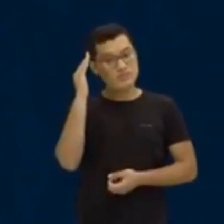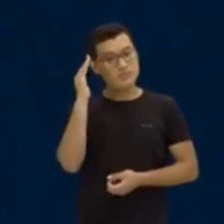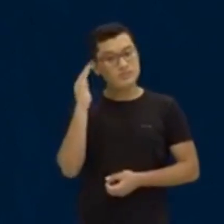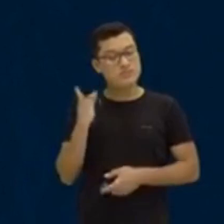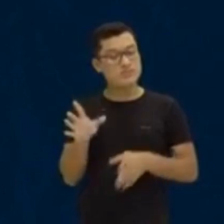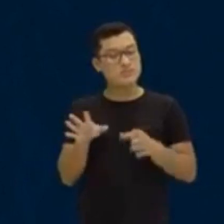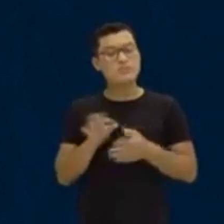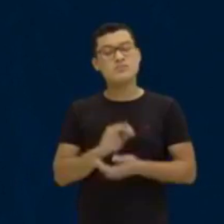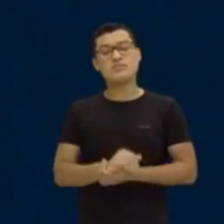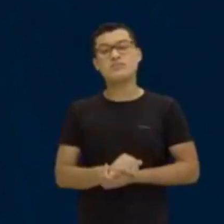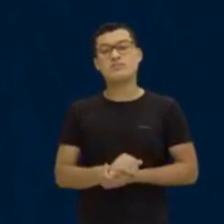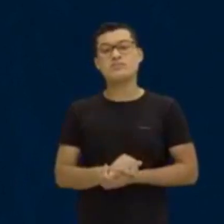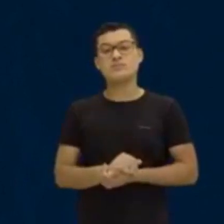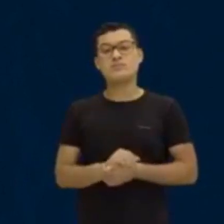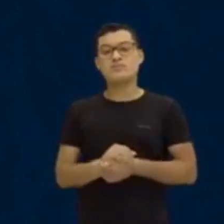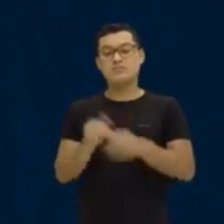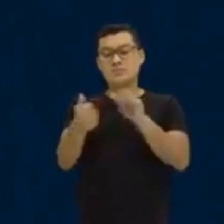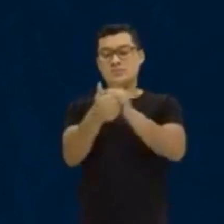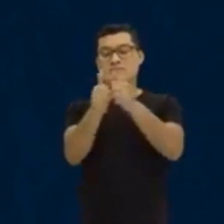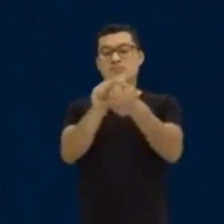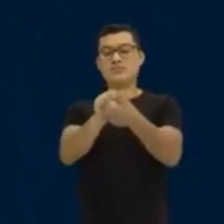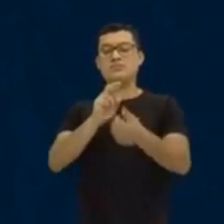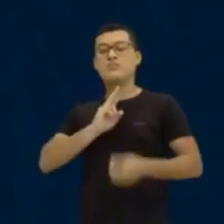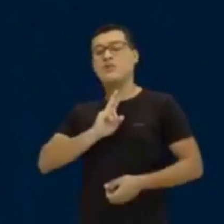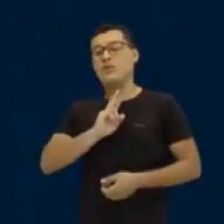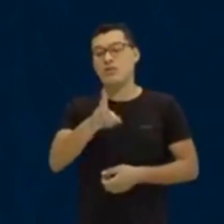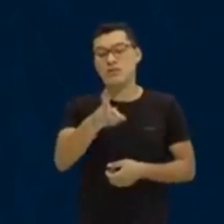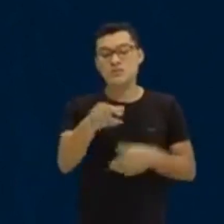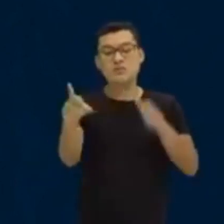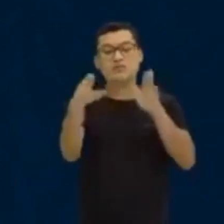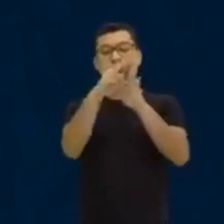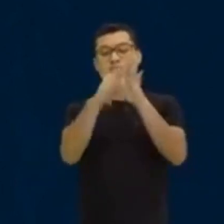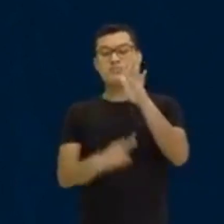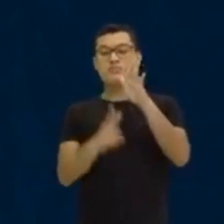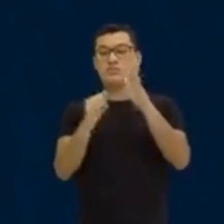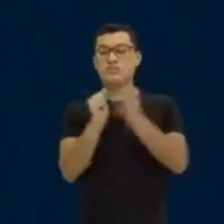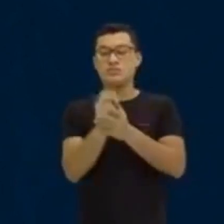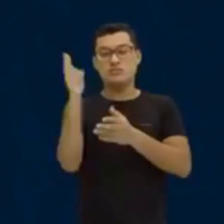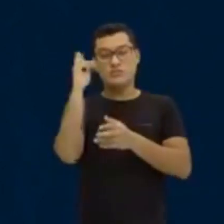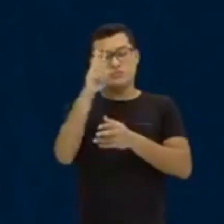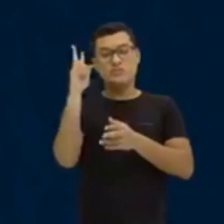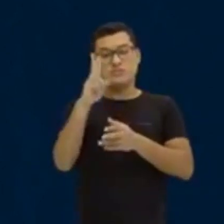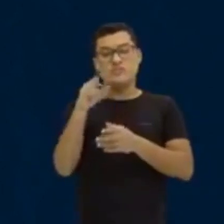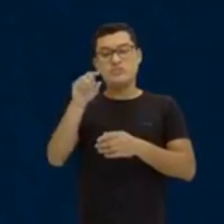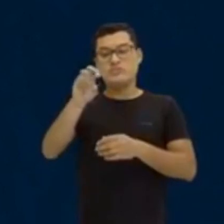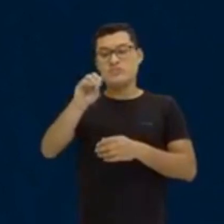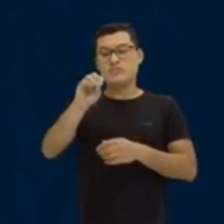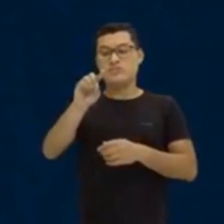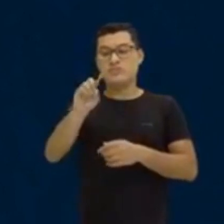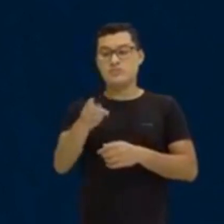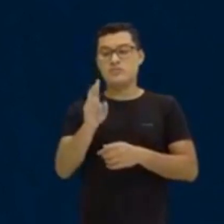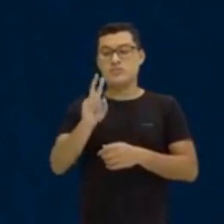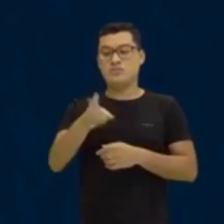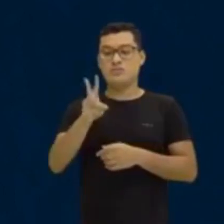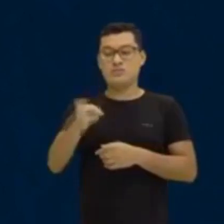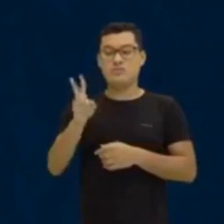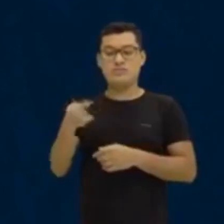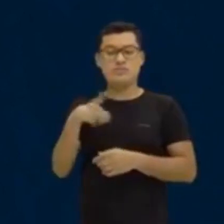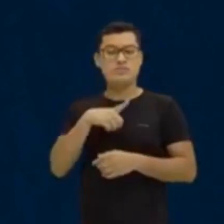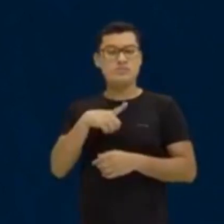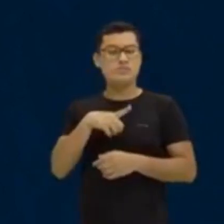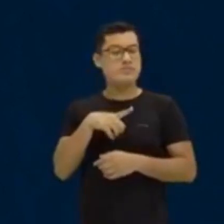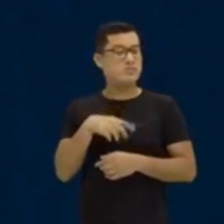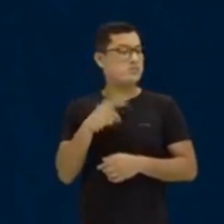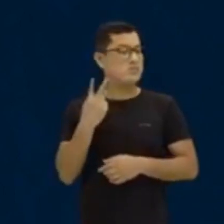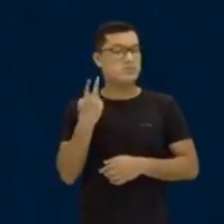adaptação, é uma continuação daquela regra. Tá? Lembrando que na dízima periódica simples, eu não